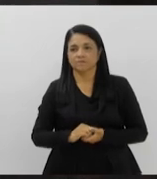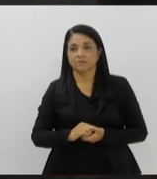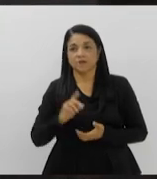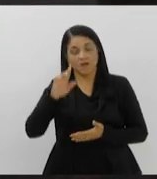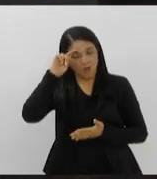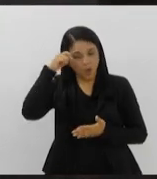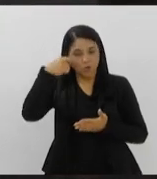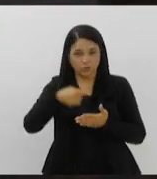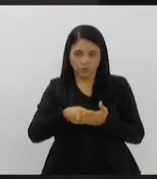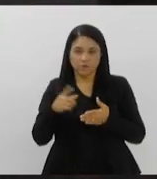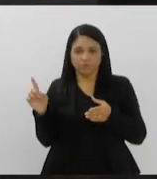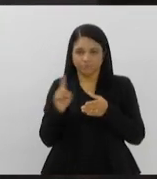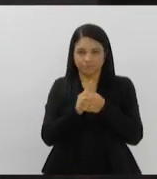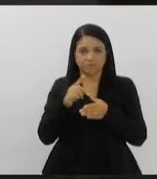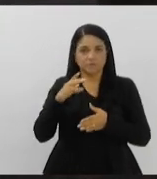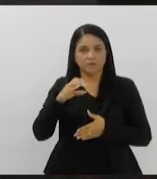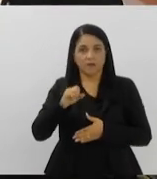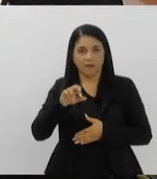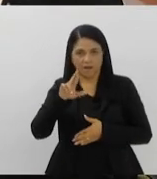deputada Carla Machado, ela pediu.